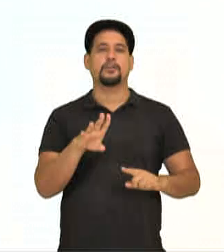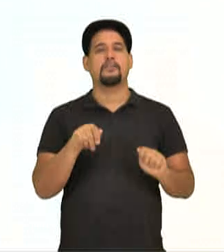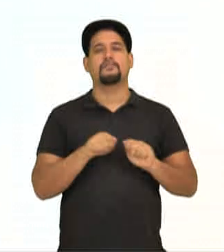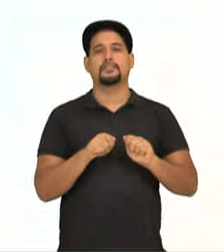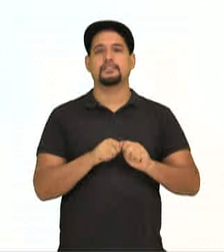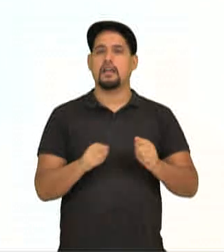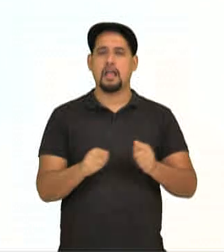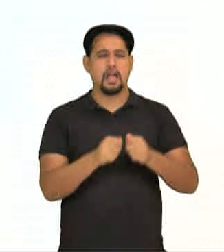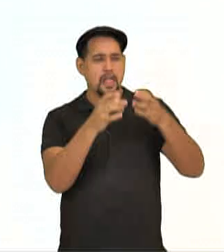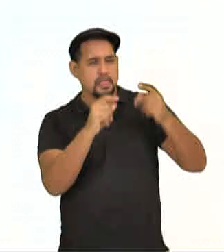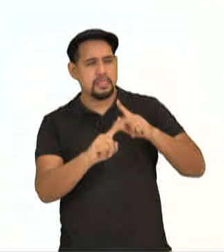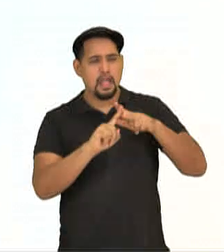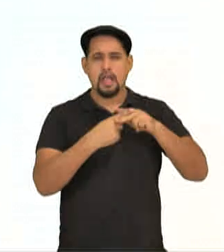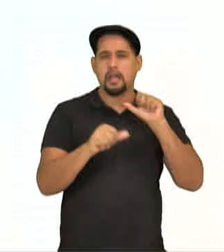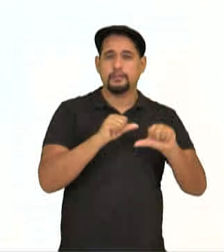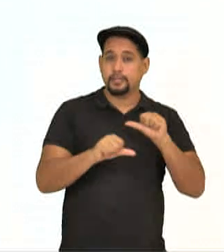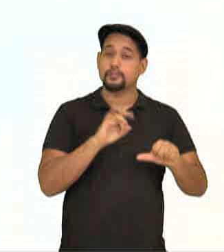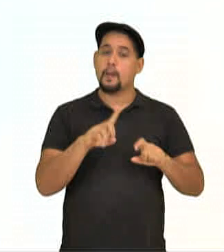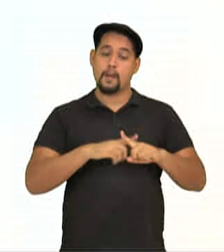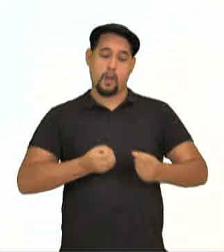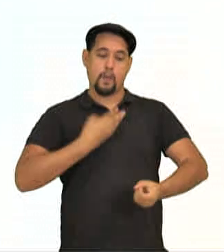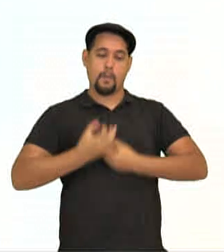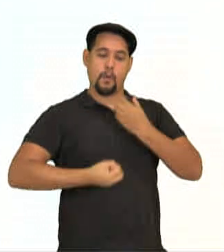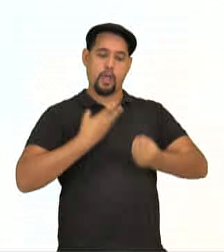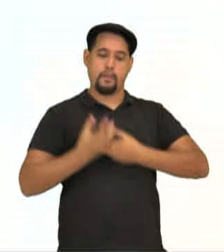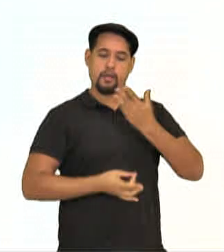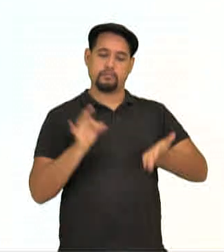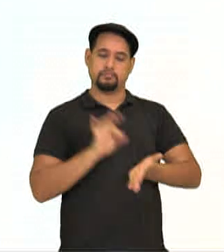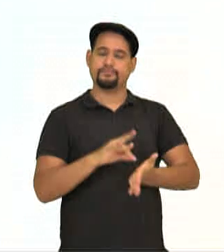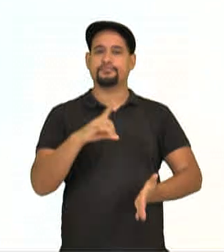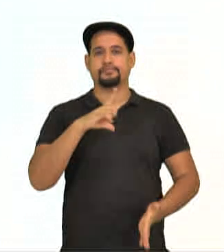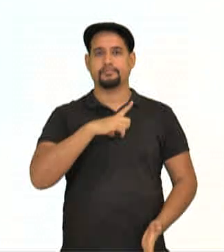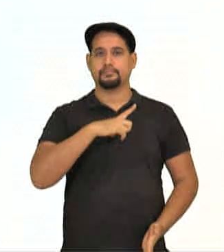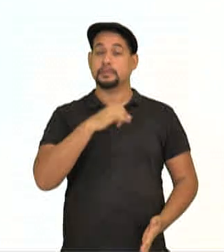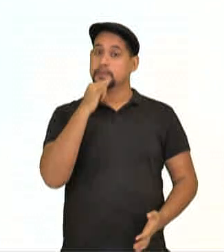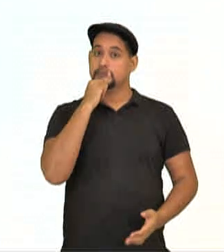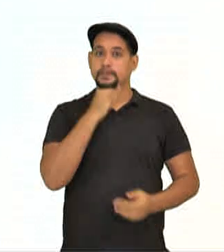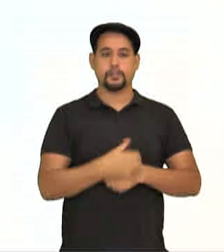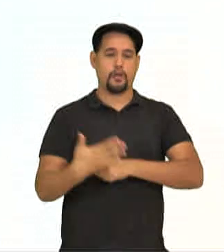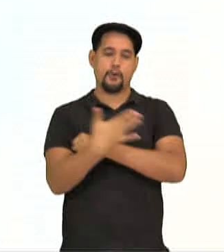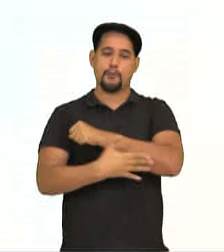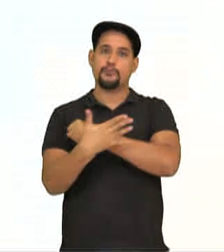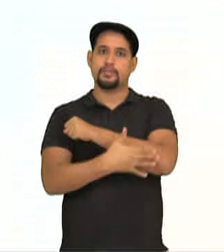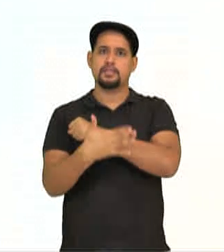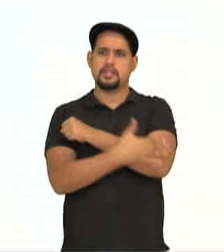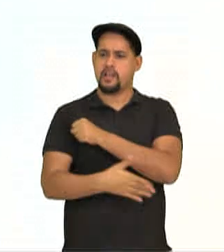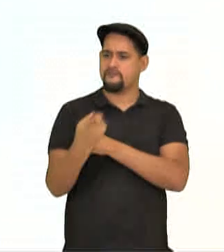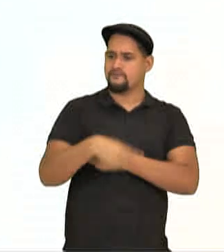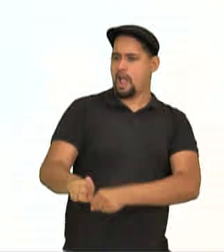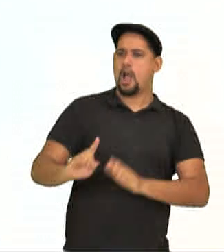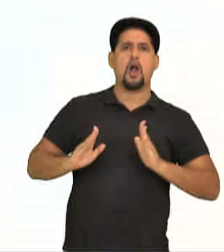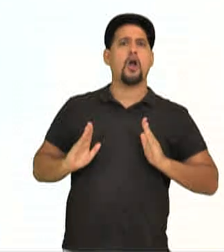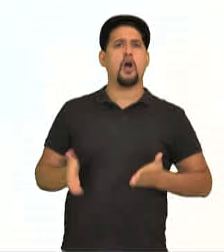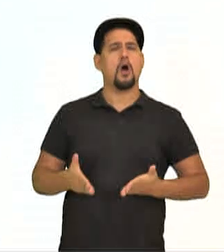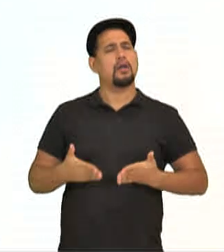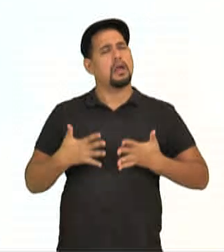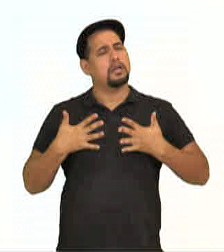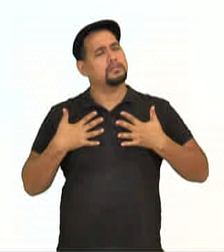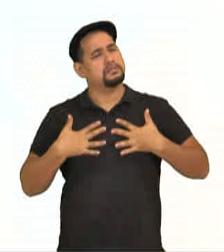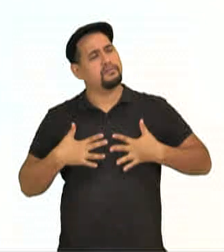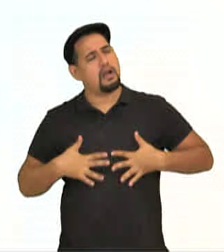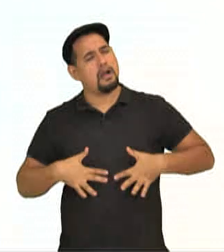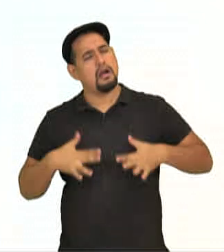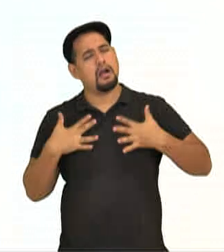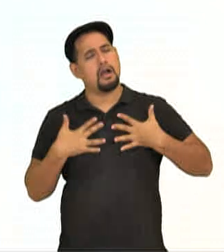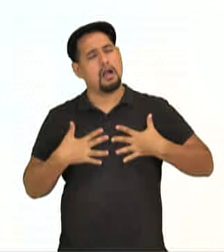fazer as alterações. Mas o poeminha original está lá, ó. O trem parte agora, vagarosamente,